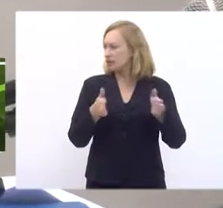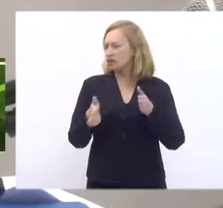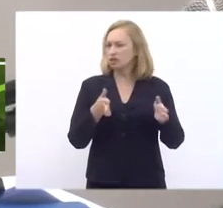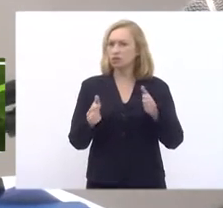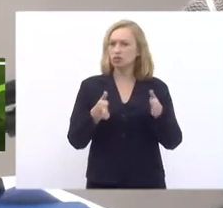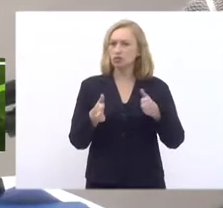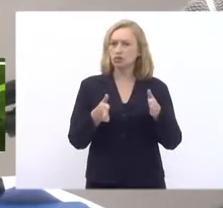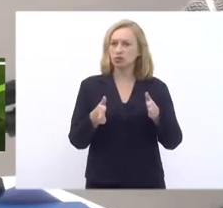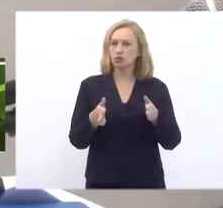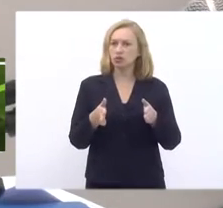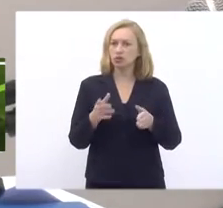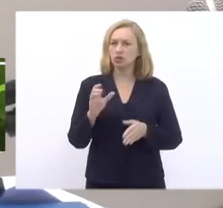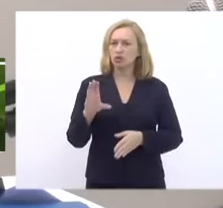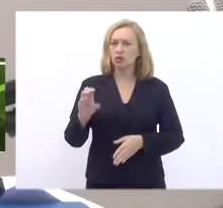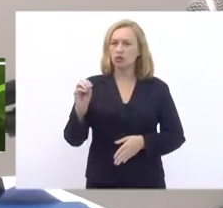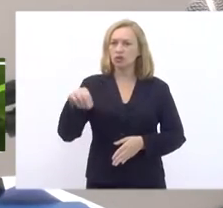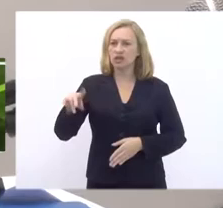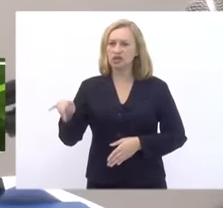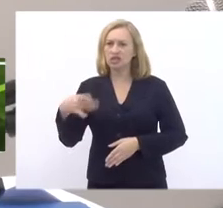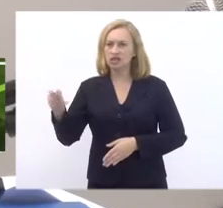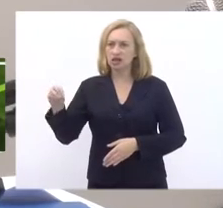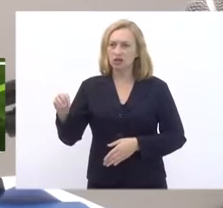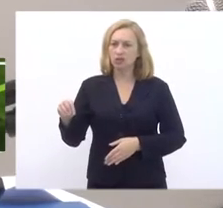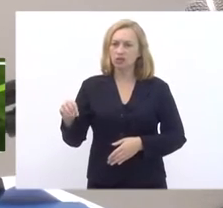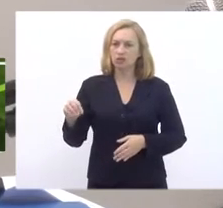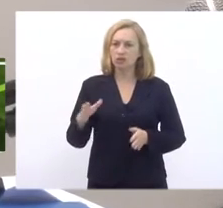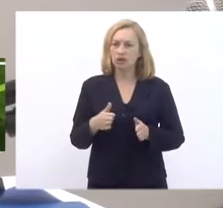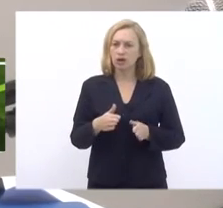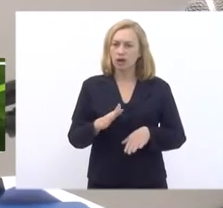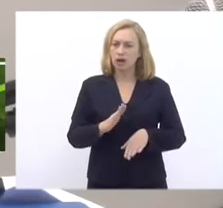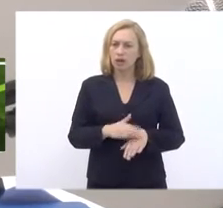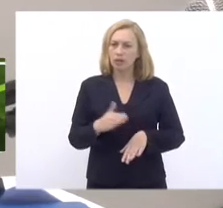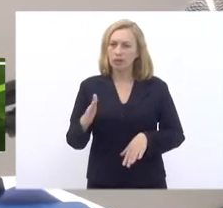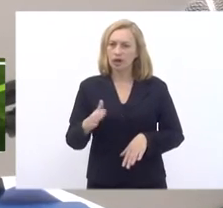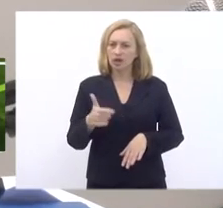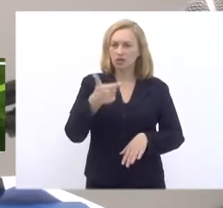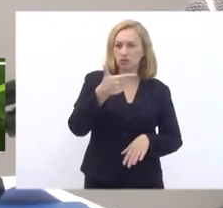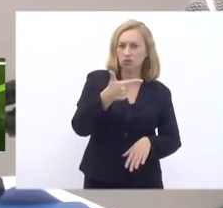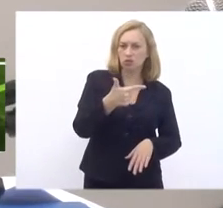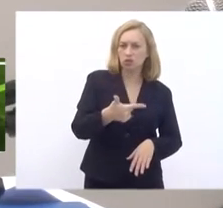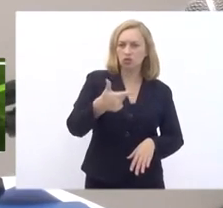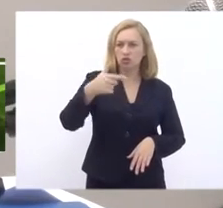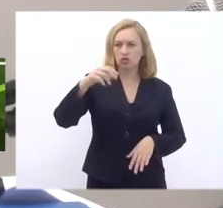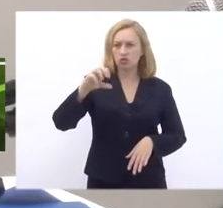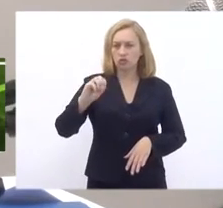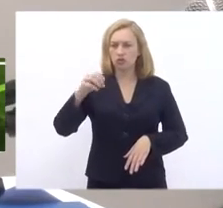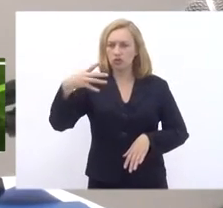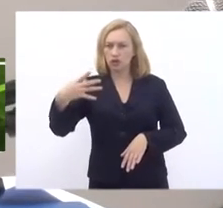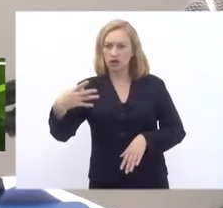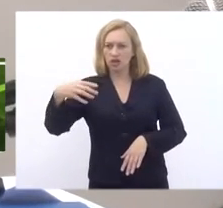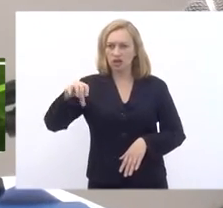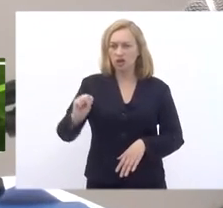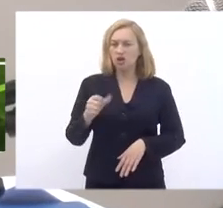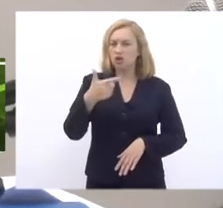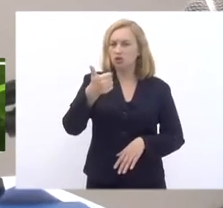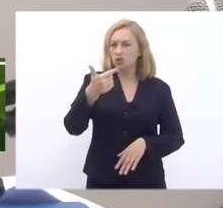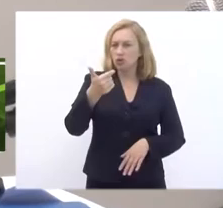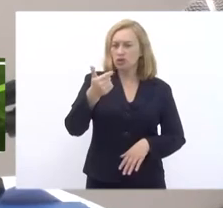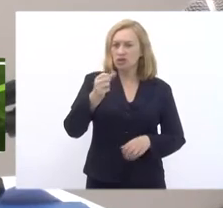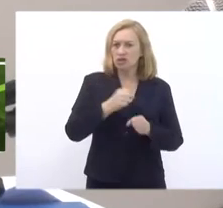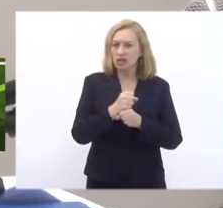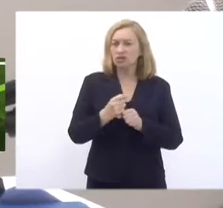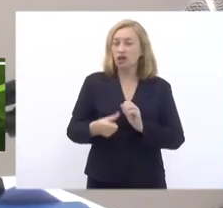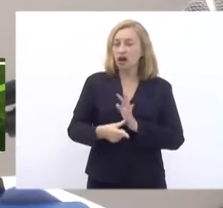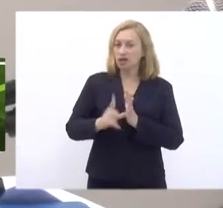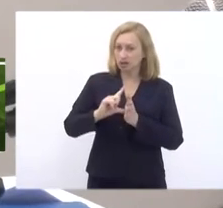O prazo de vigência da concessão foi antecipadamente prorrogado para 2048, ou seja, com 12 anos de vigência, antes